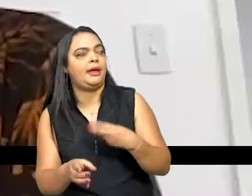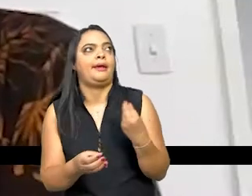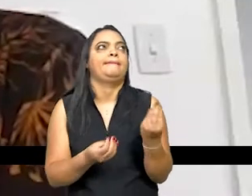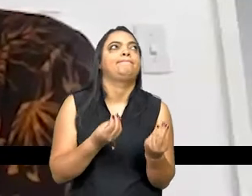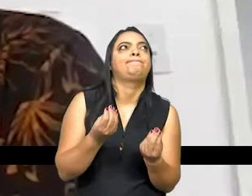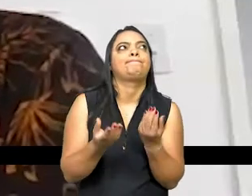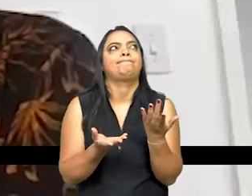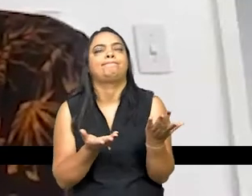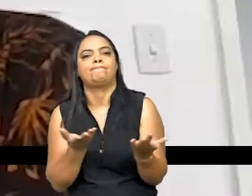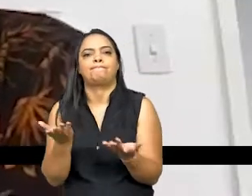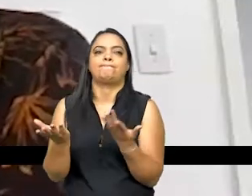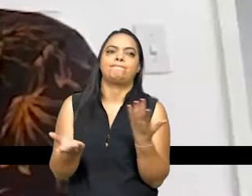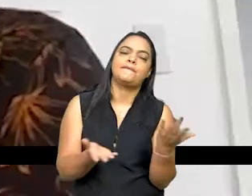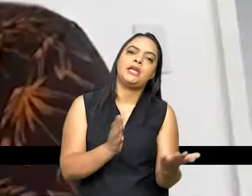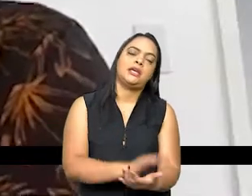processos de